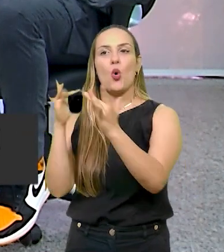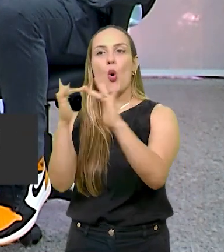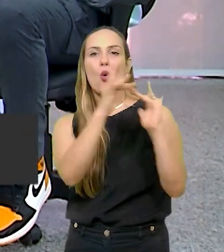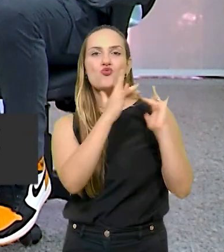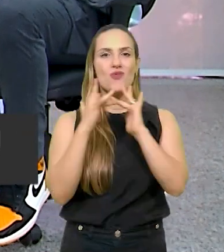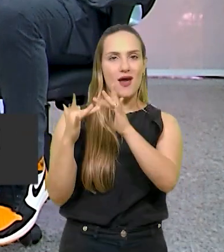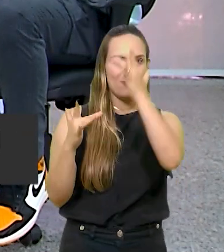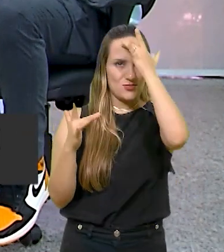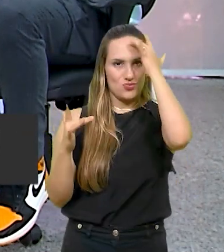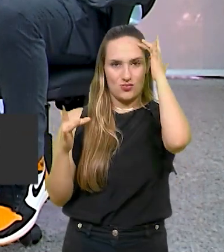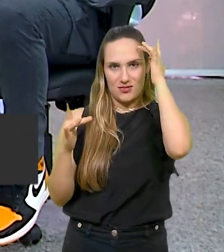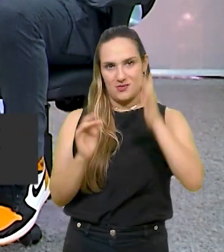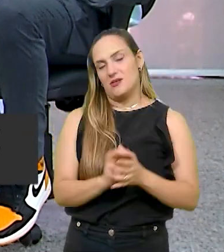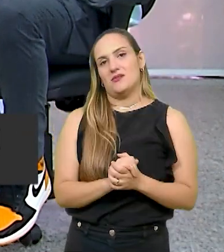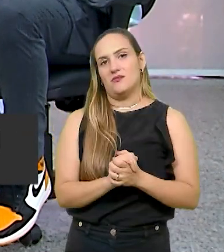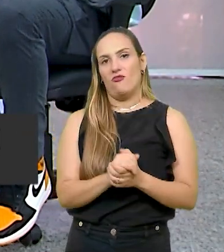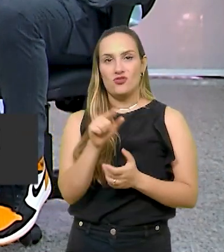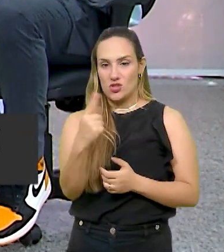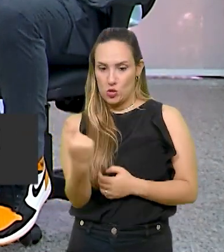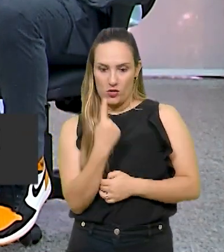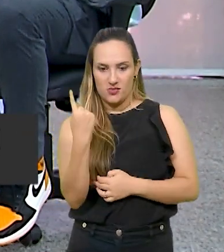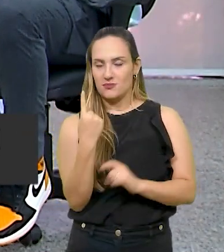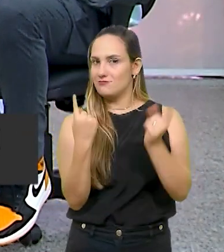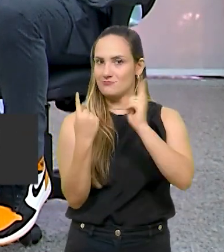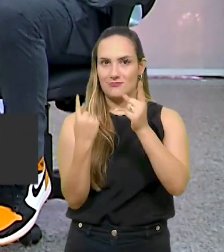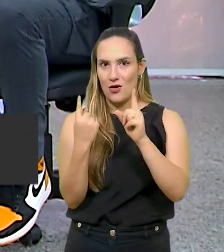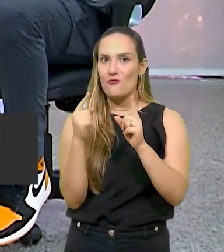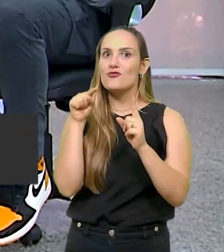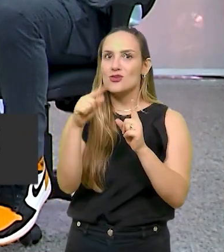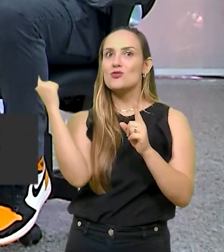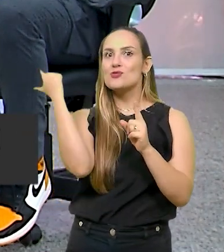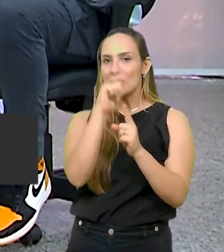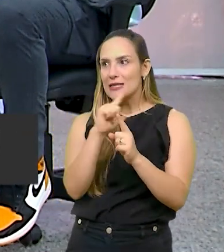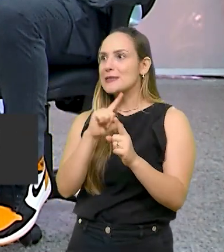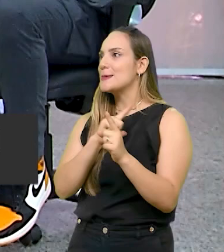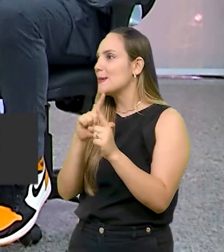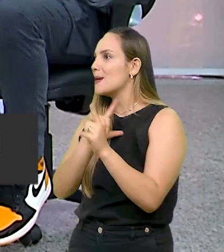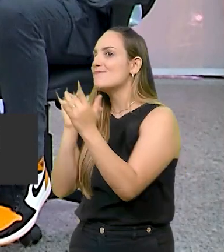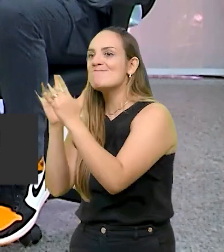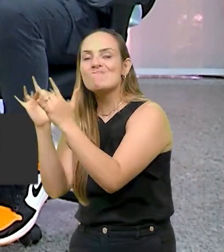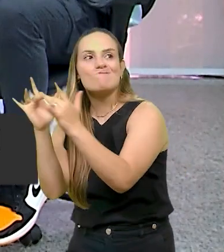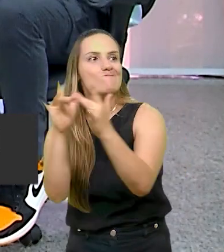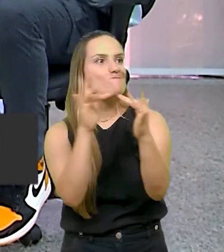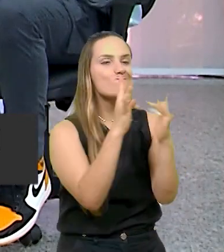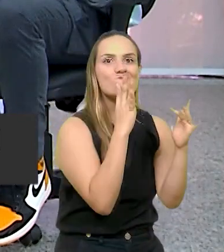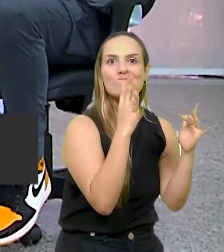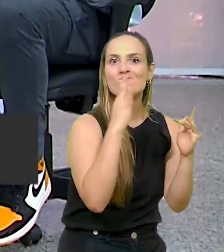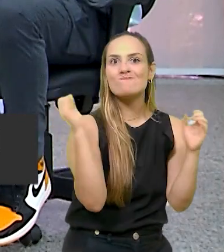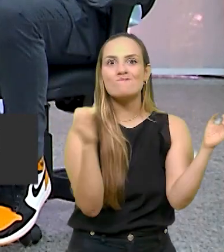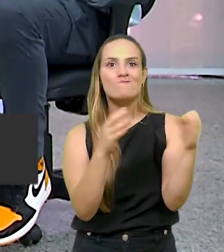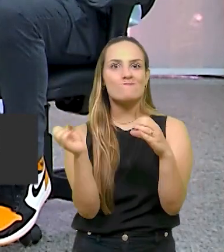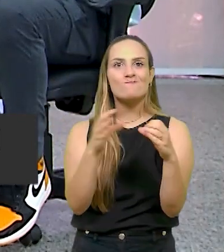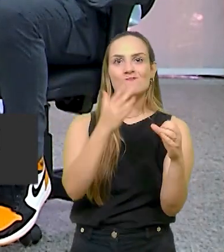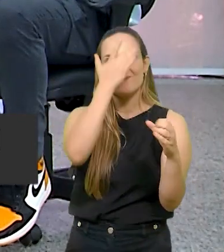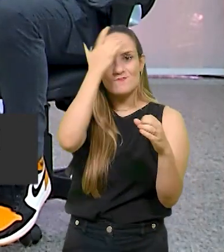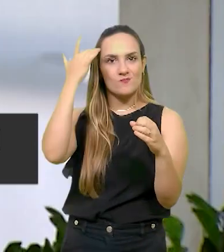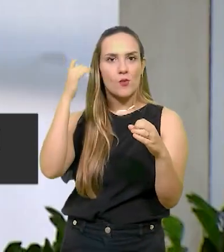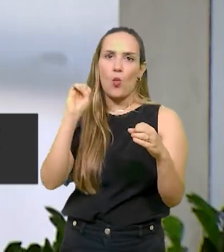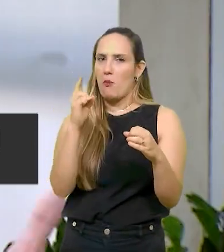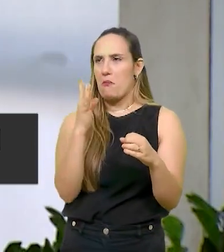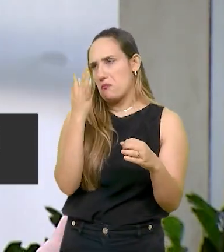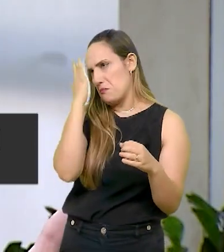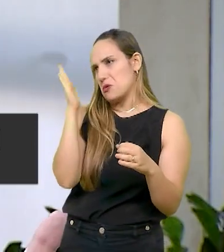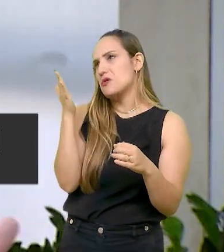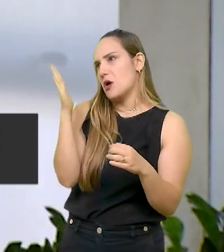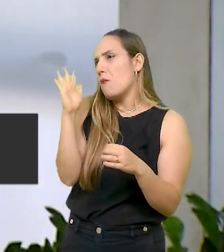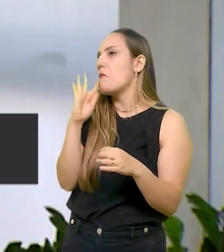ali dentro. Não é uma atividade para você fazer sozinho, é você visitar esse ambiente virtual junto com outras pessoas que visitam o ambiente com você.